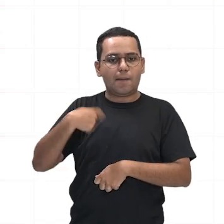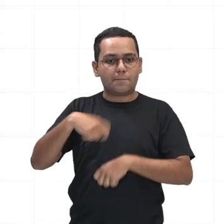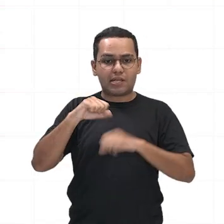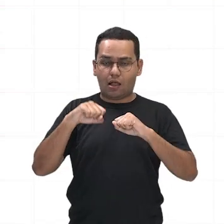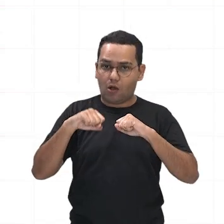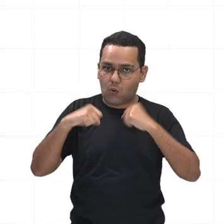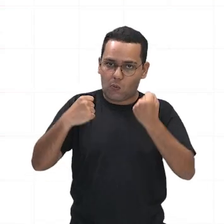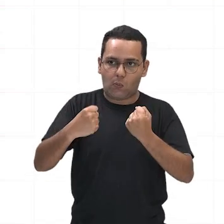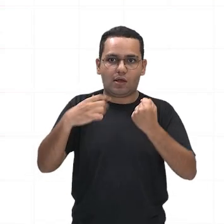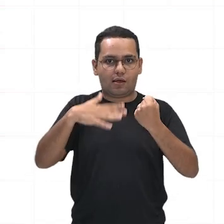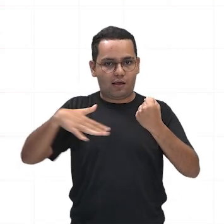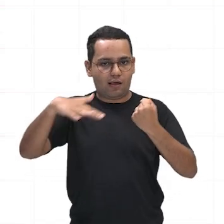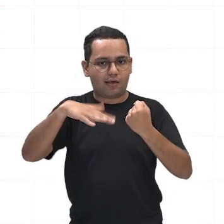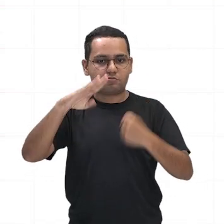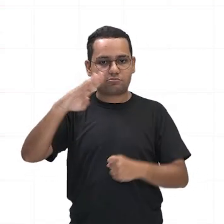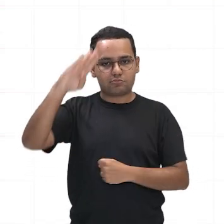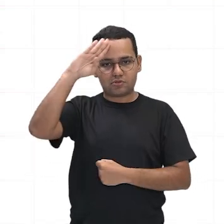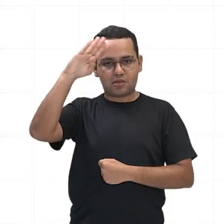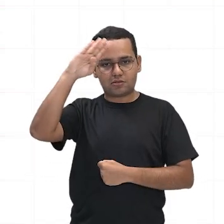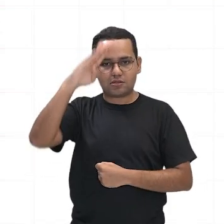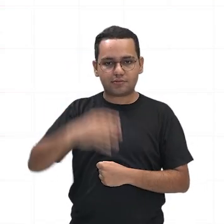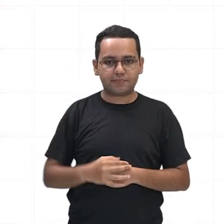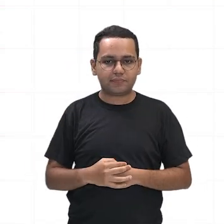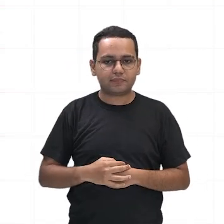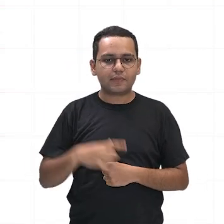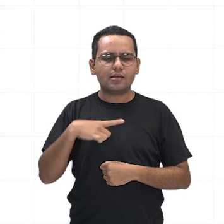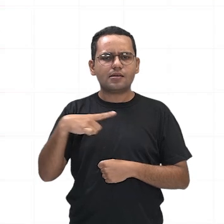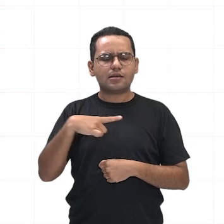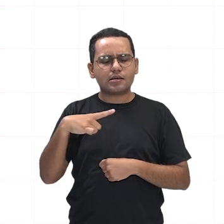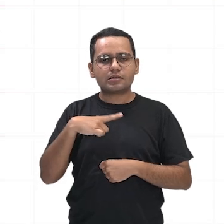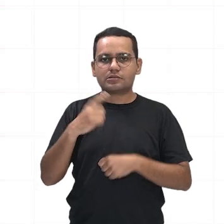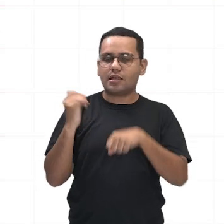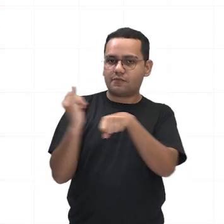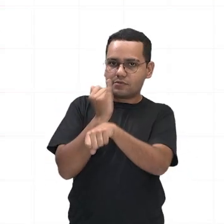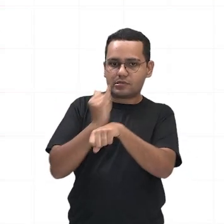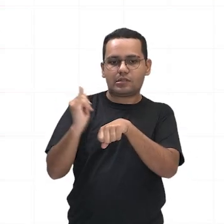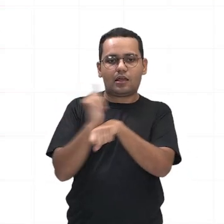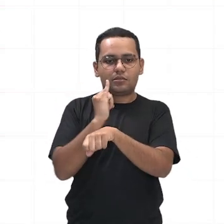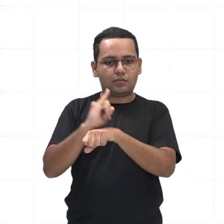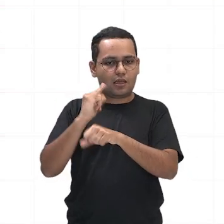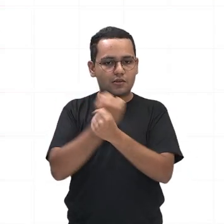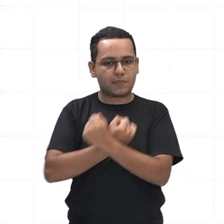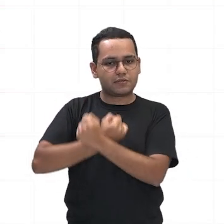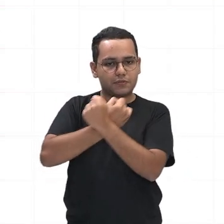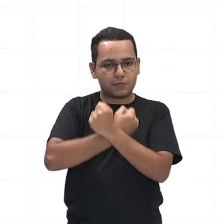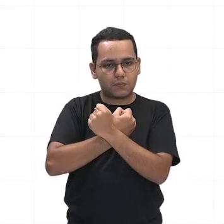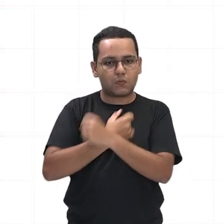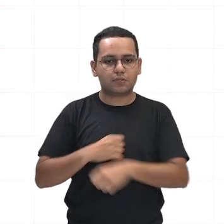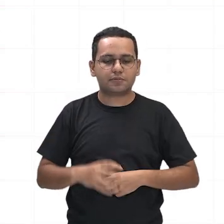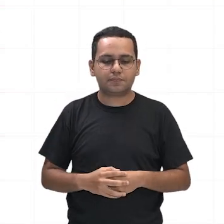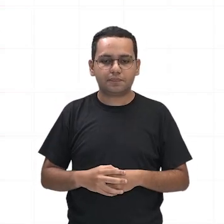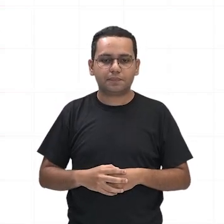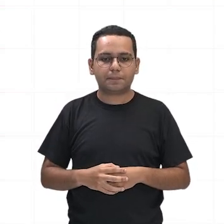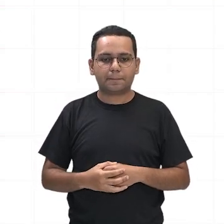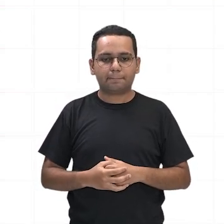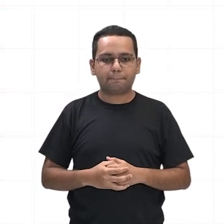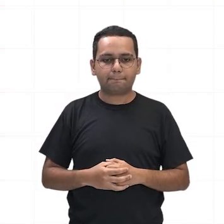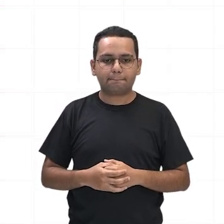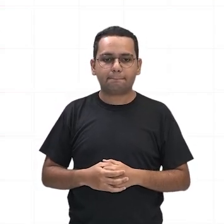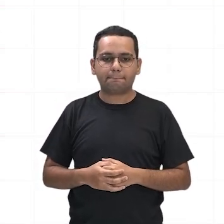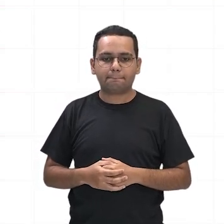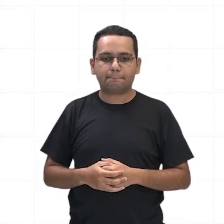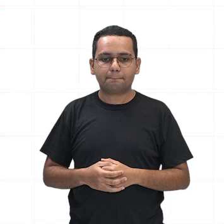dos exércitos e a realizar obras de defesa, participar de campanhas militares, algo dispendioso